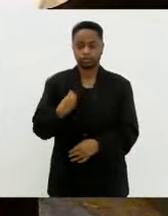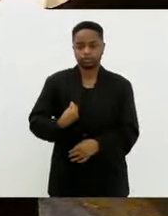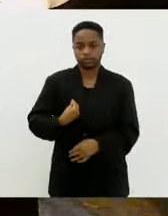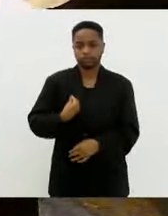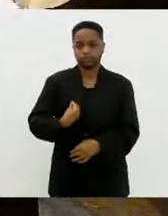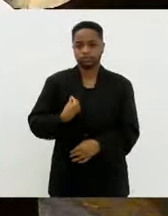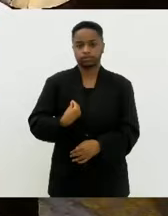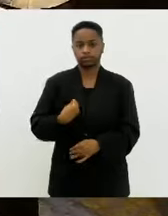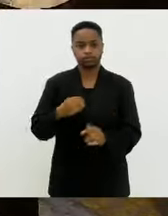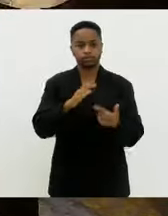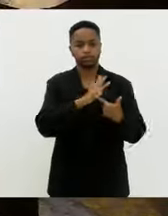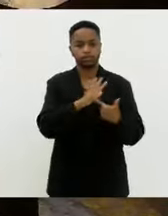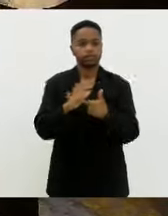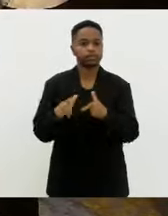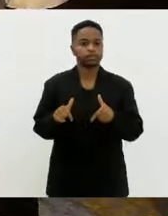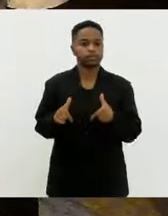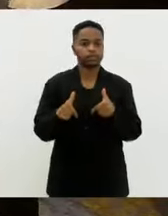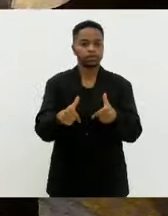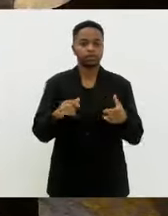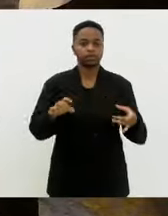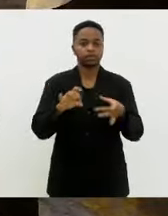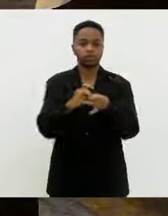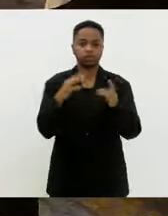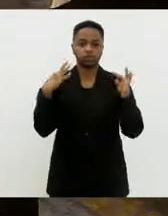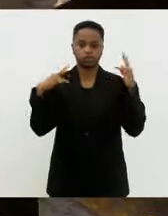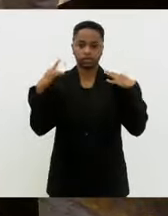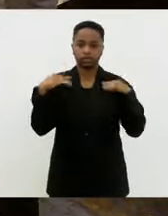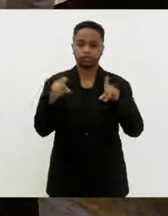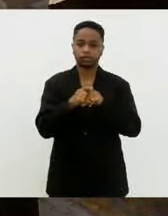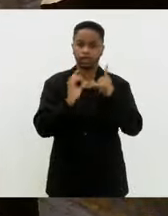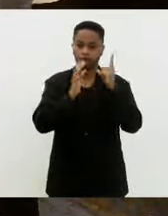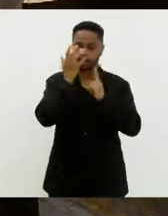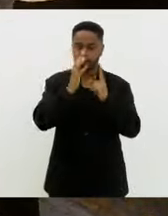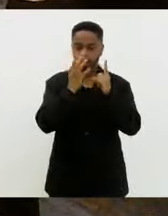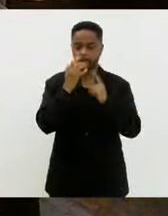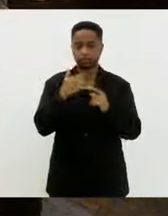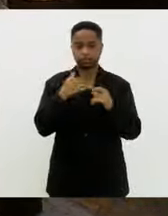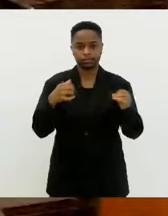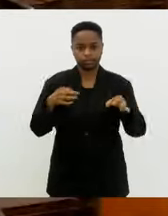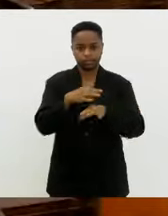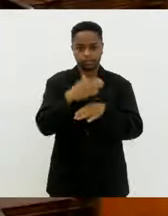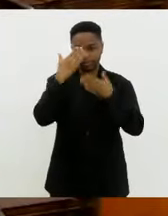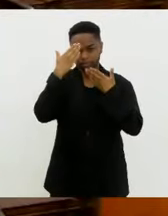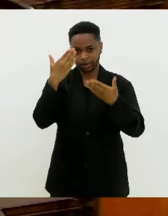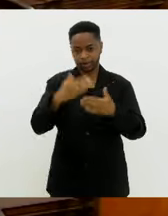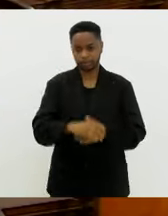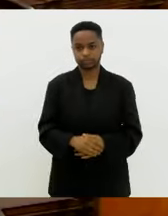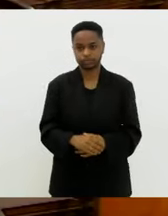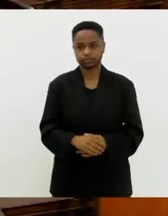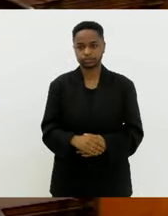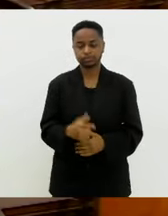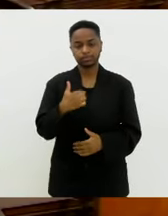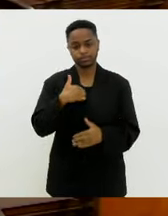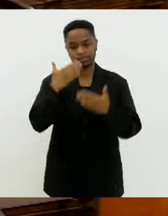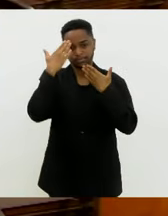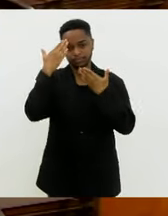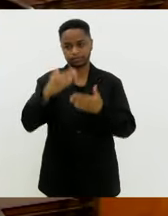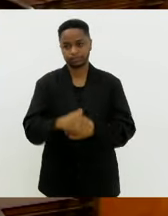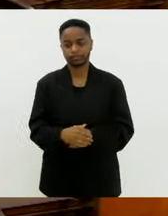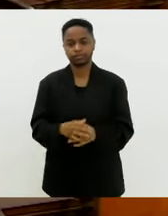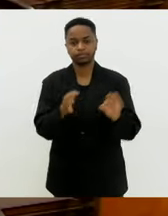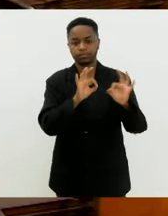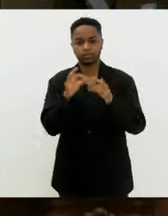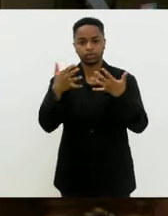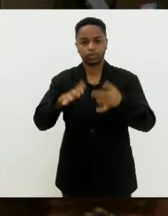as realizações do turismo e carnaval. Tenho dito, presidente, muito obrigado. Eu que agradeço. Não havendo mais quem